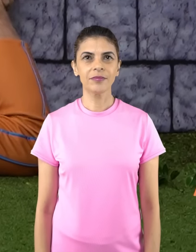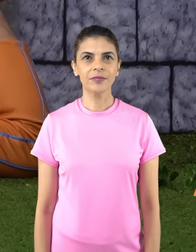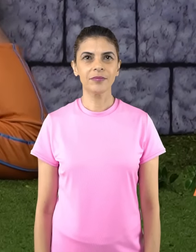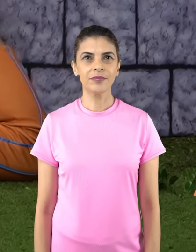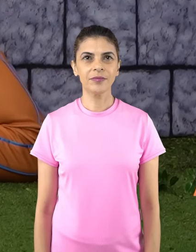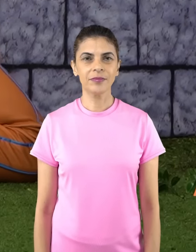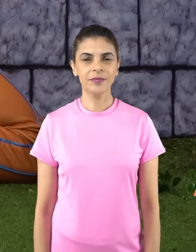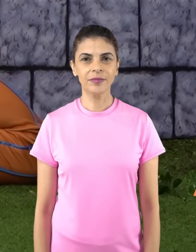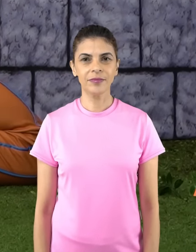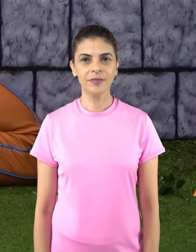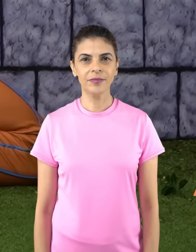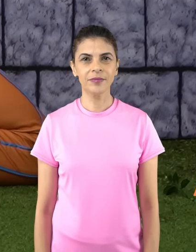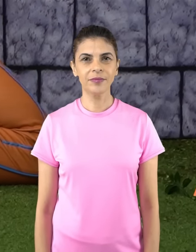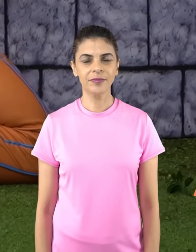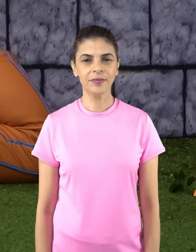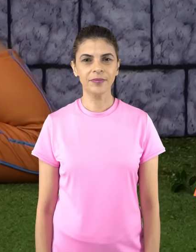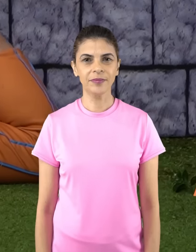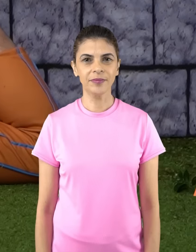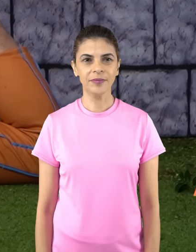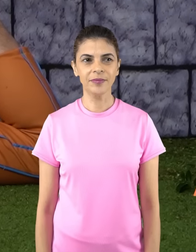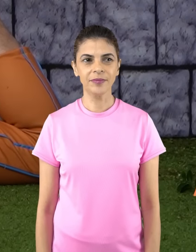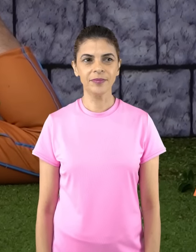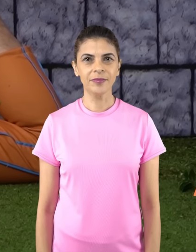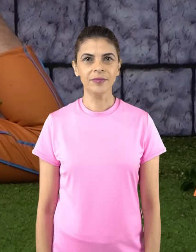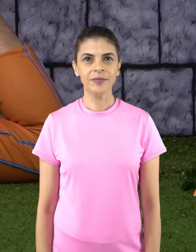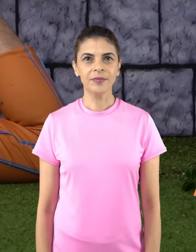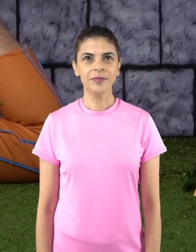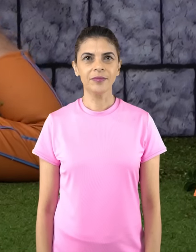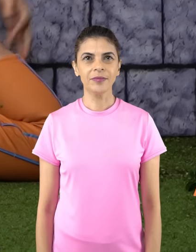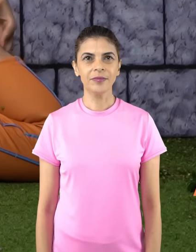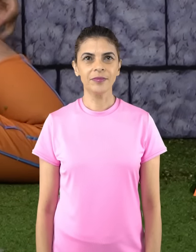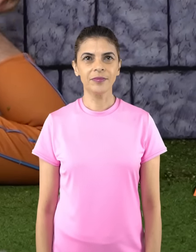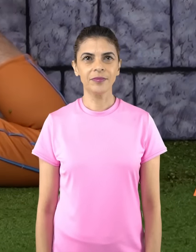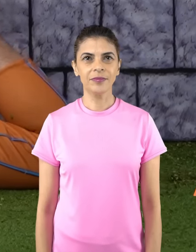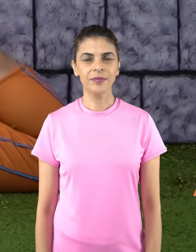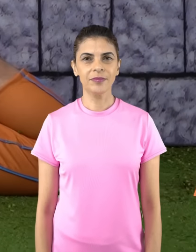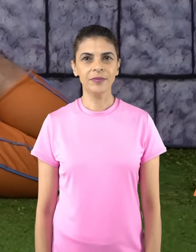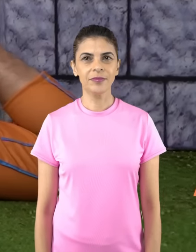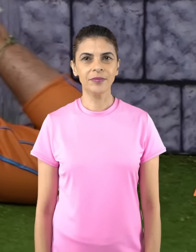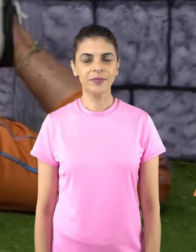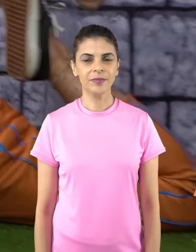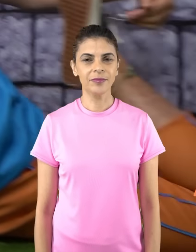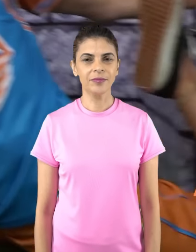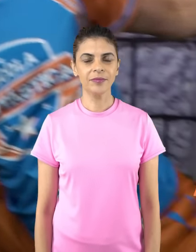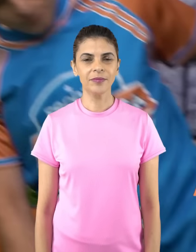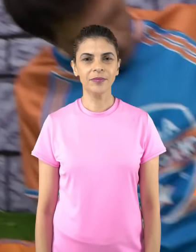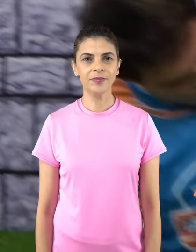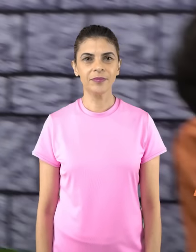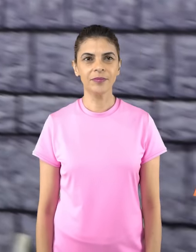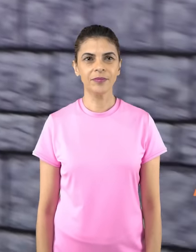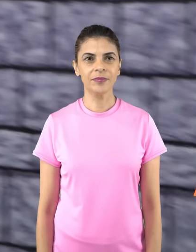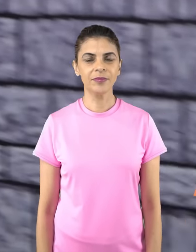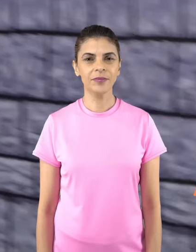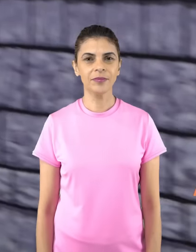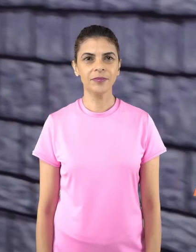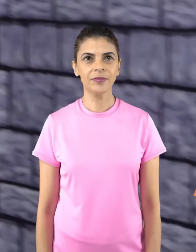uau-au-au-au-au-au-au.